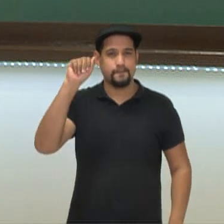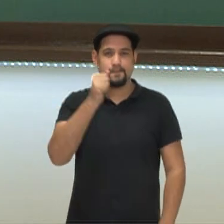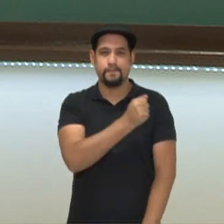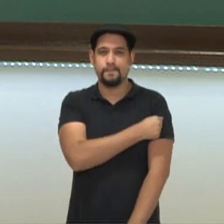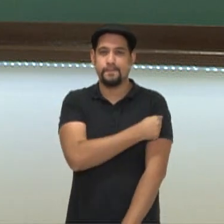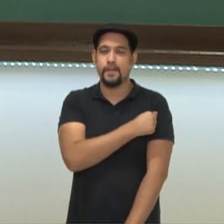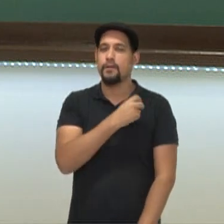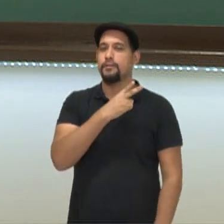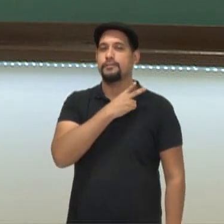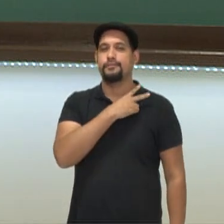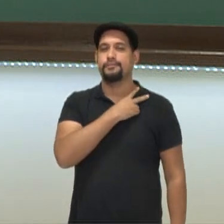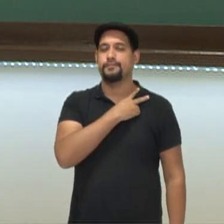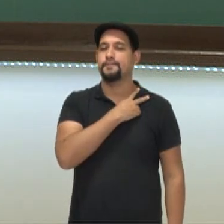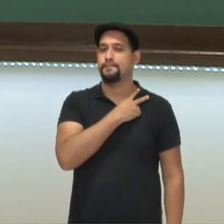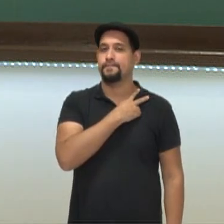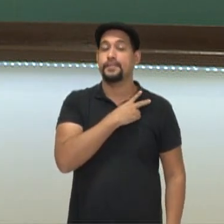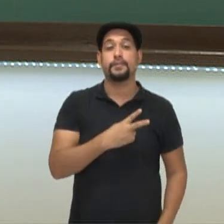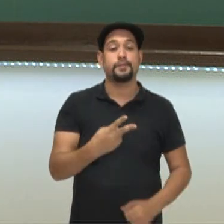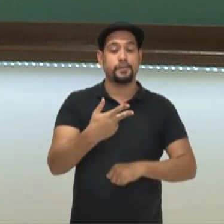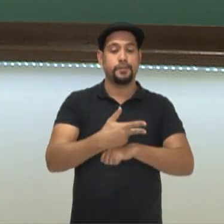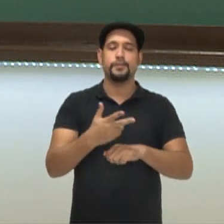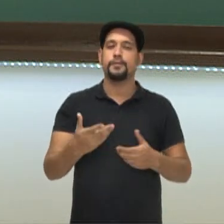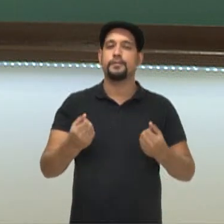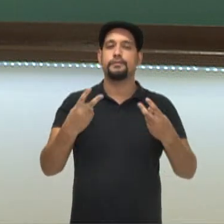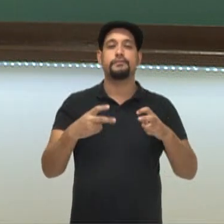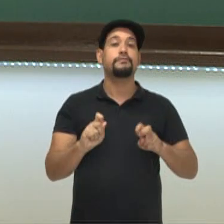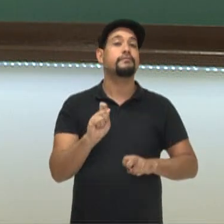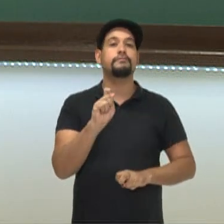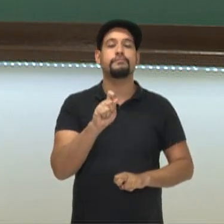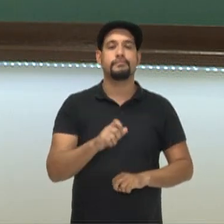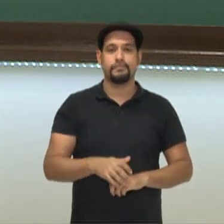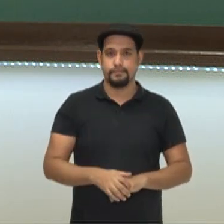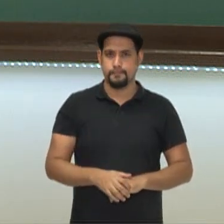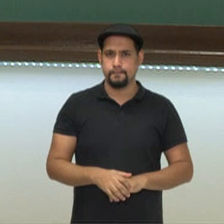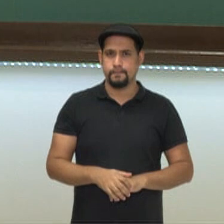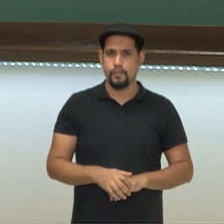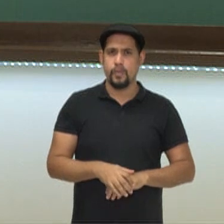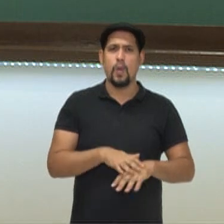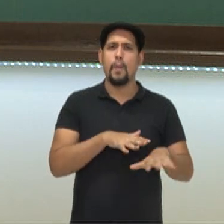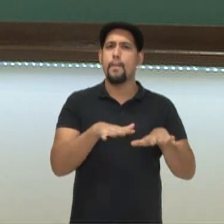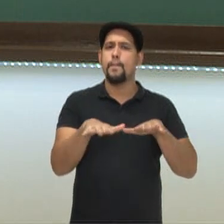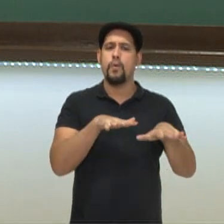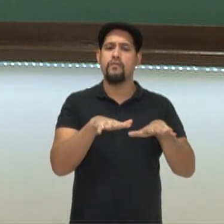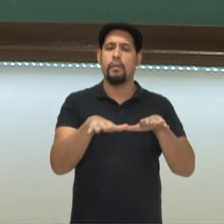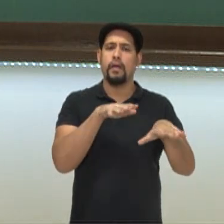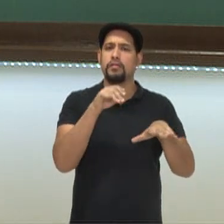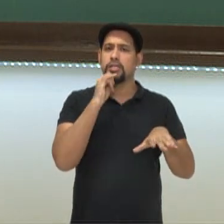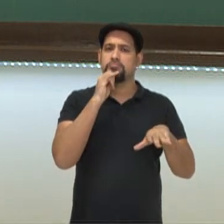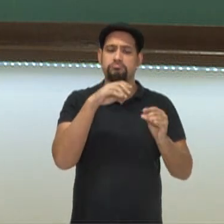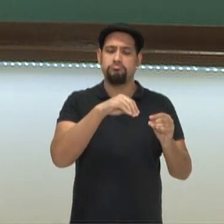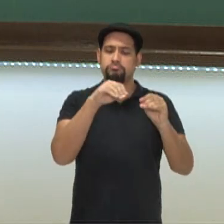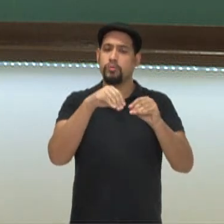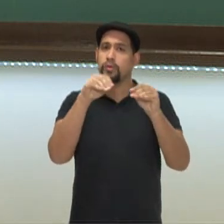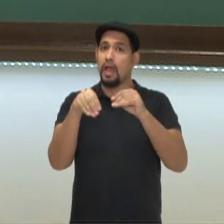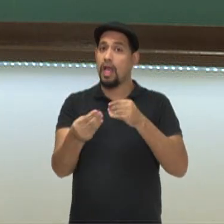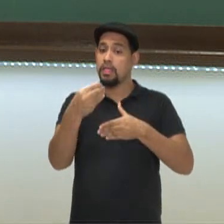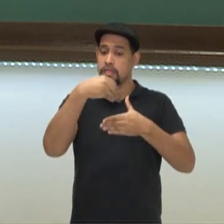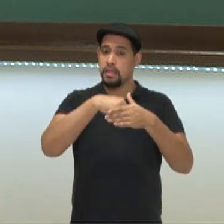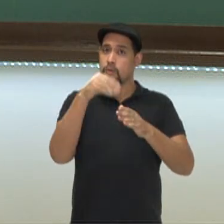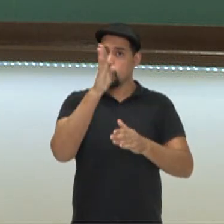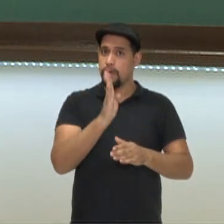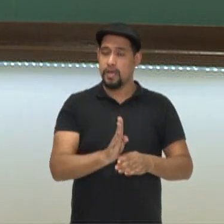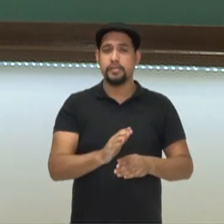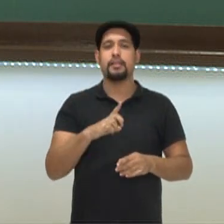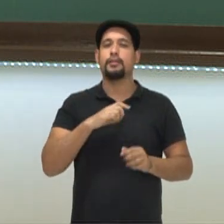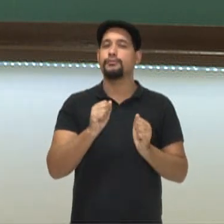Olá, estudantes da segunda série! Nesse vídeo, nós vamos falar sobre movimentos migratórios. Nesse vídeo, junto